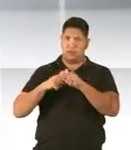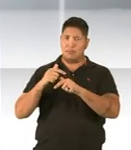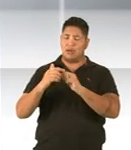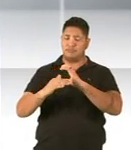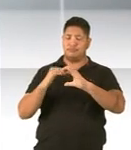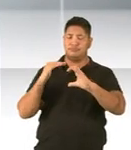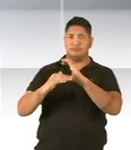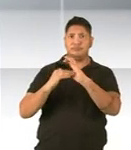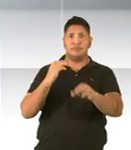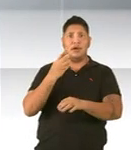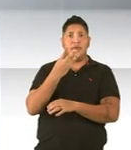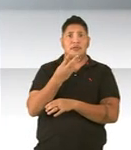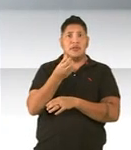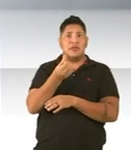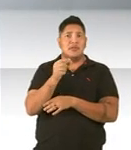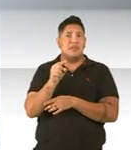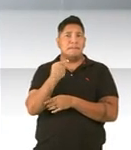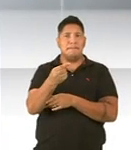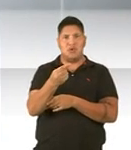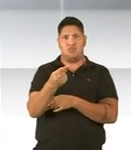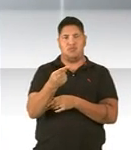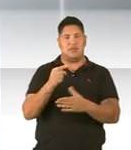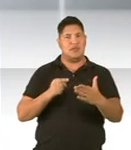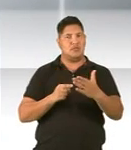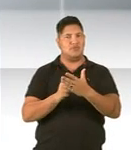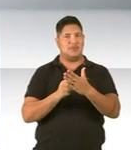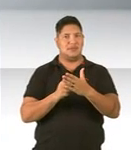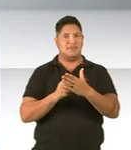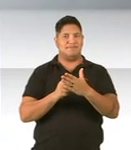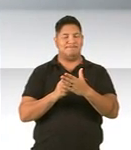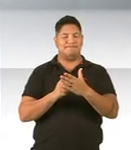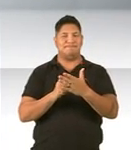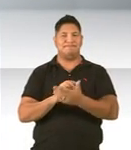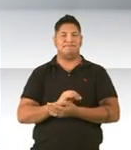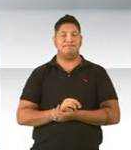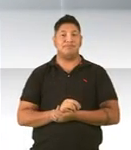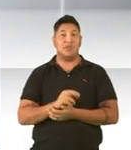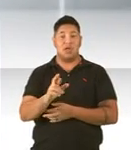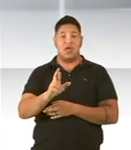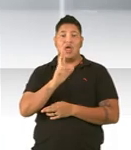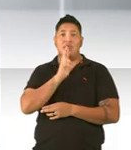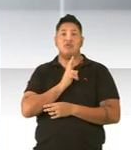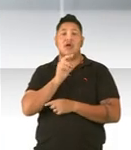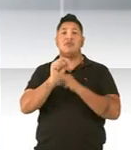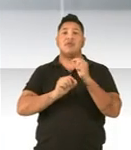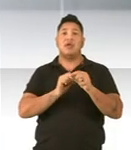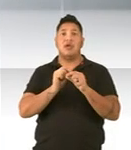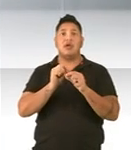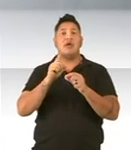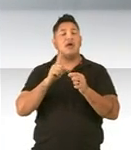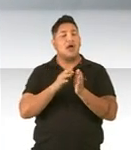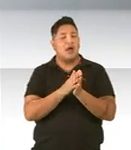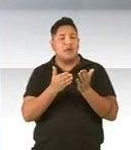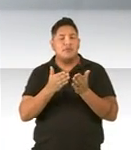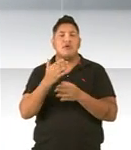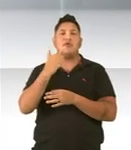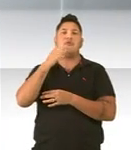de 36 mil denúncias trabalhistas relacionadas à Covid-19, que resultaram na abertura